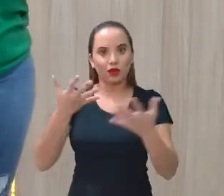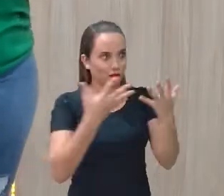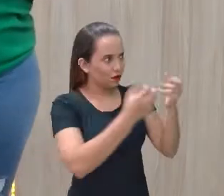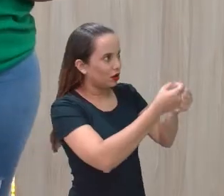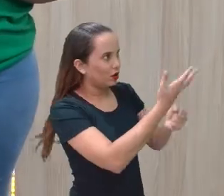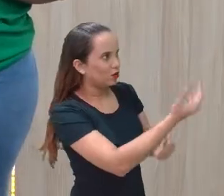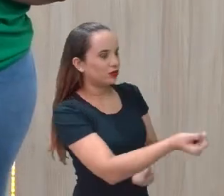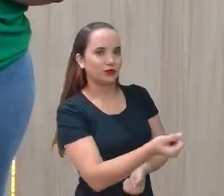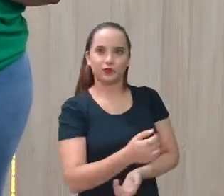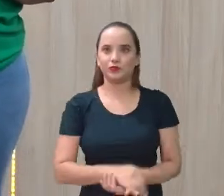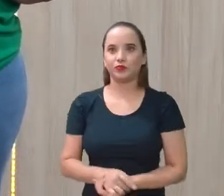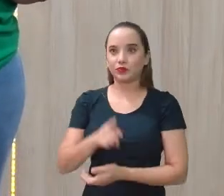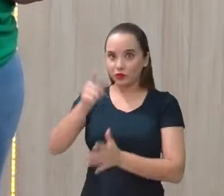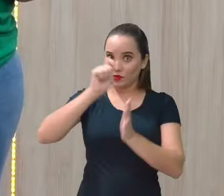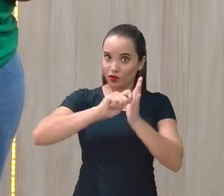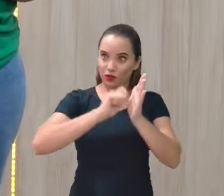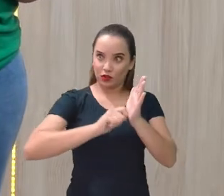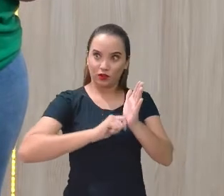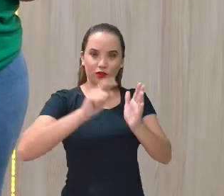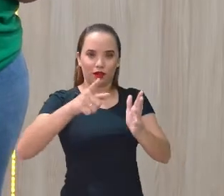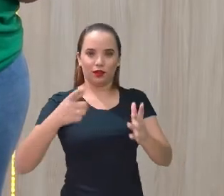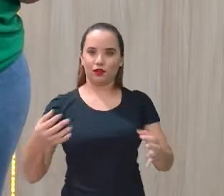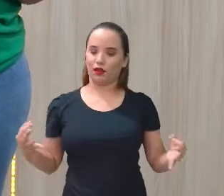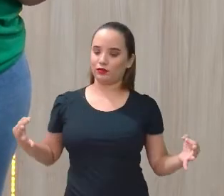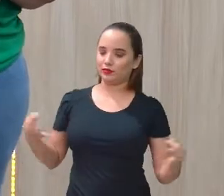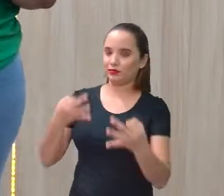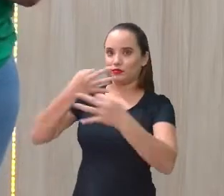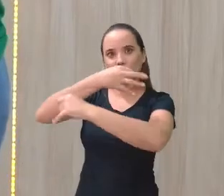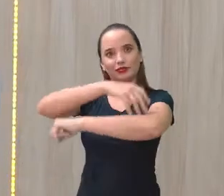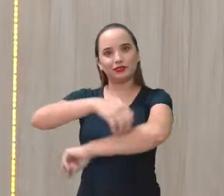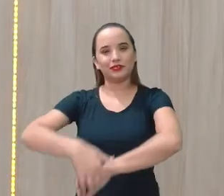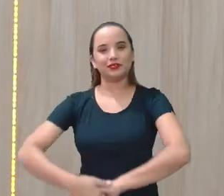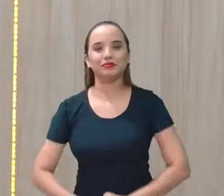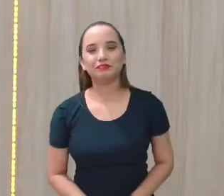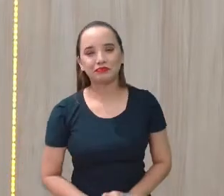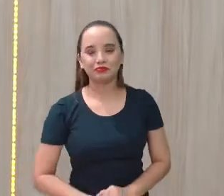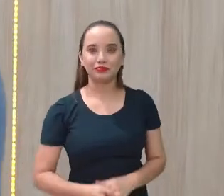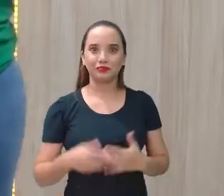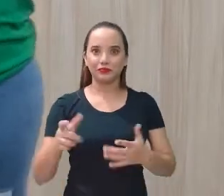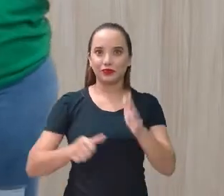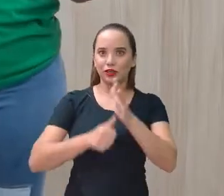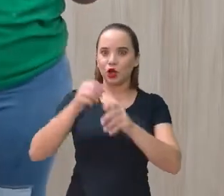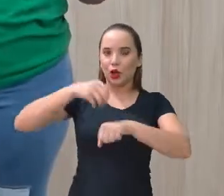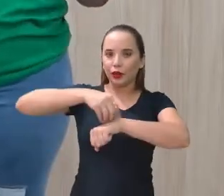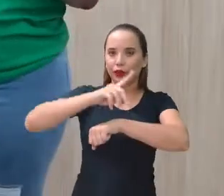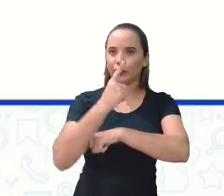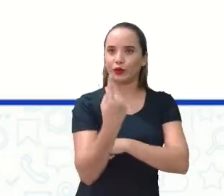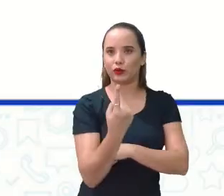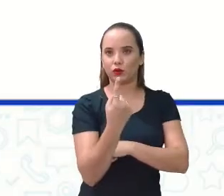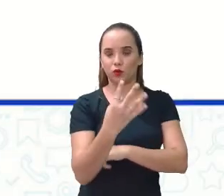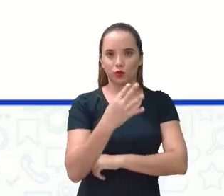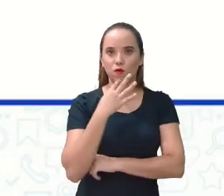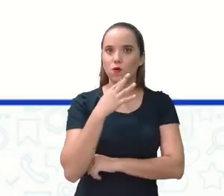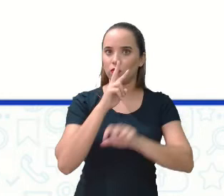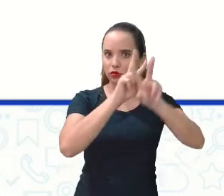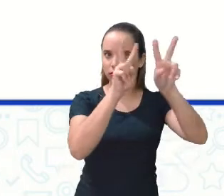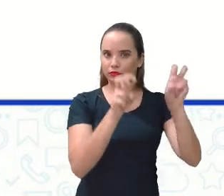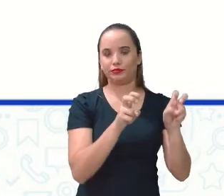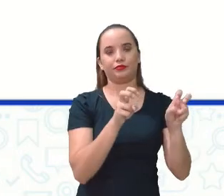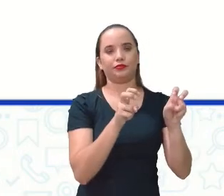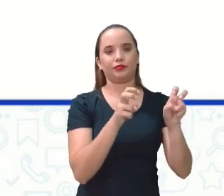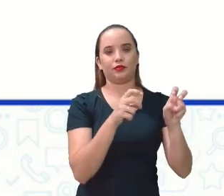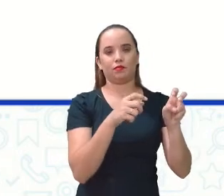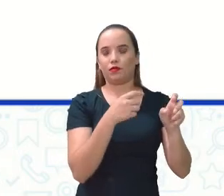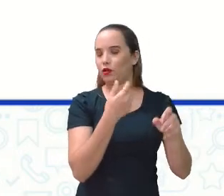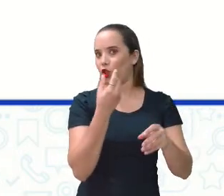Vamos lá? As dicas. Anota aí, viu, que é sucesso. Dica 1. Conheça o tema. Primeira coisa. Ninguém faz uma